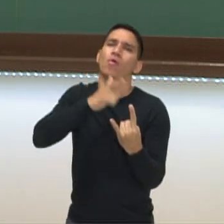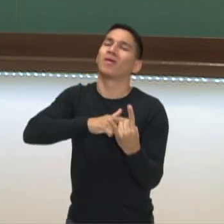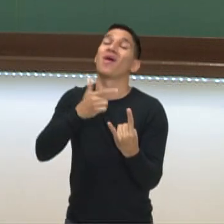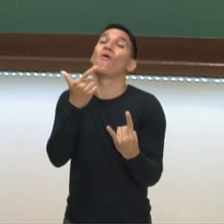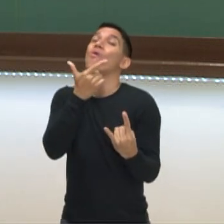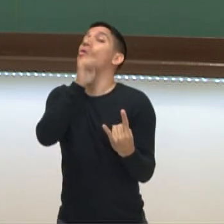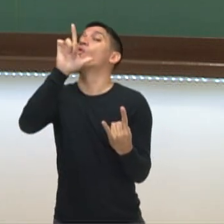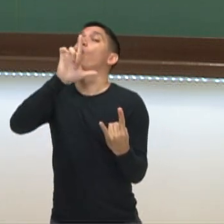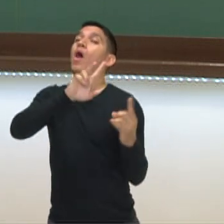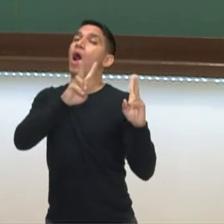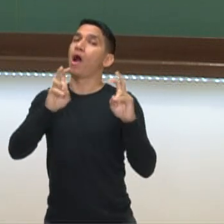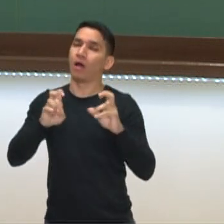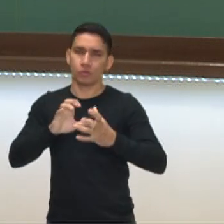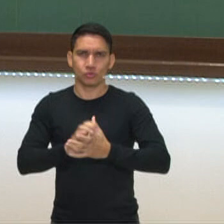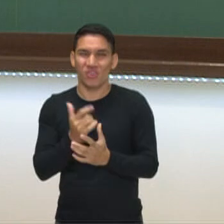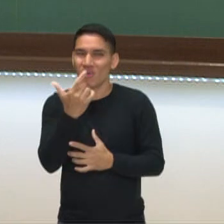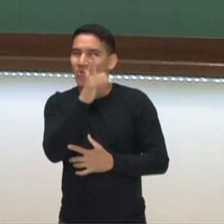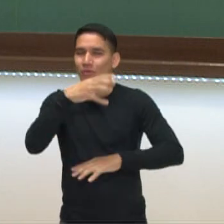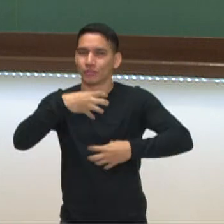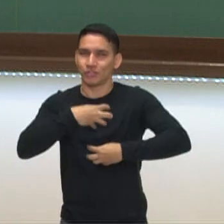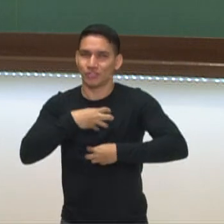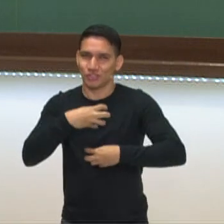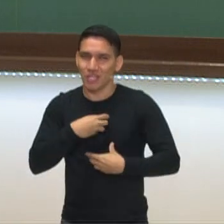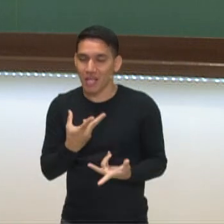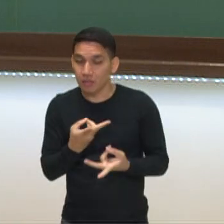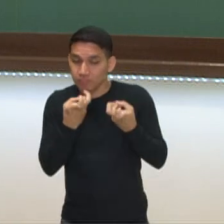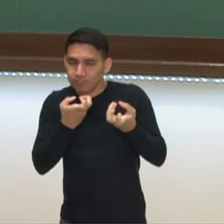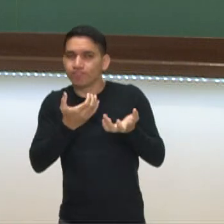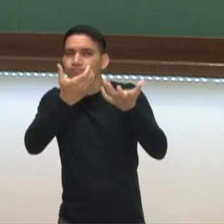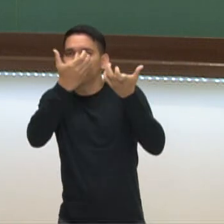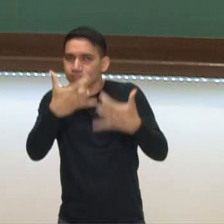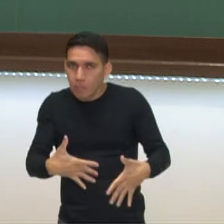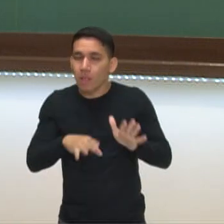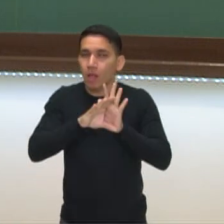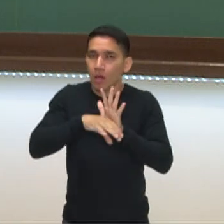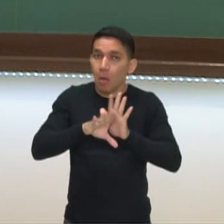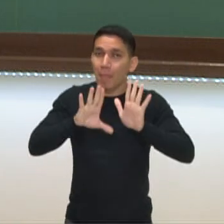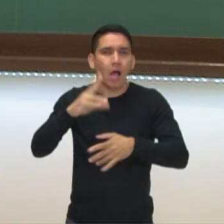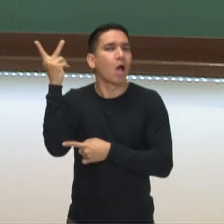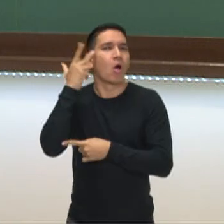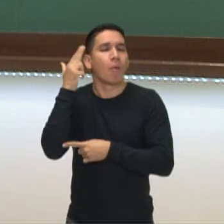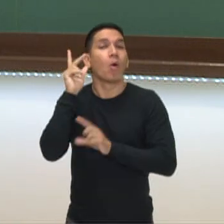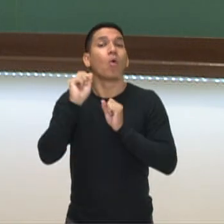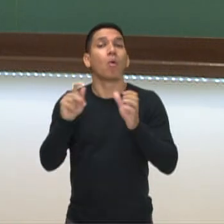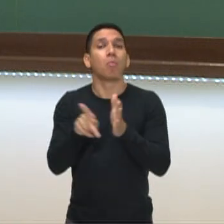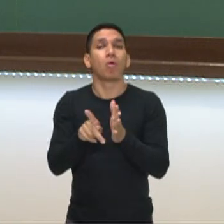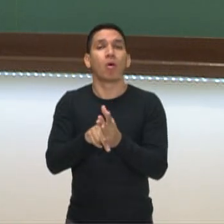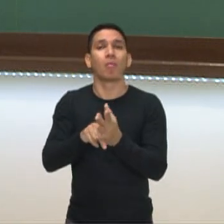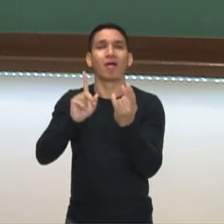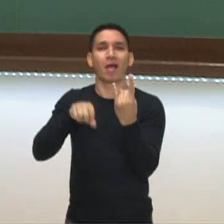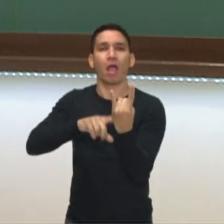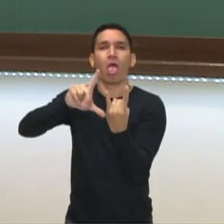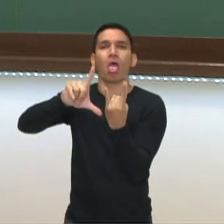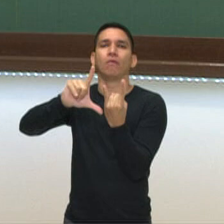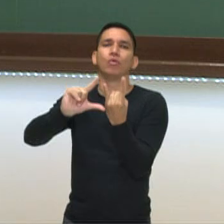conversa, tá? É uma outra forma de princípio, mas o princípio comum é o descarregamento.